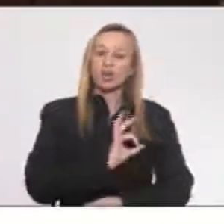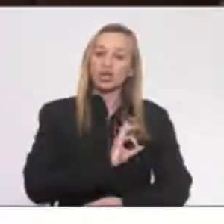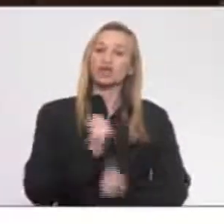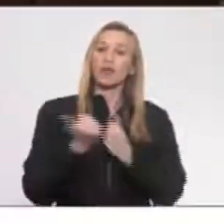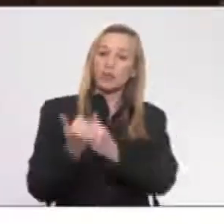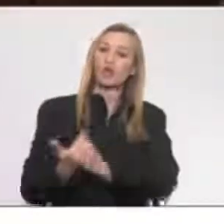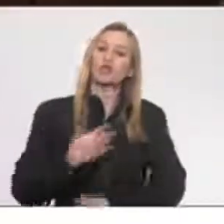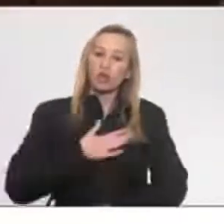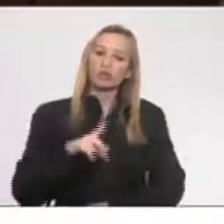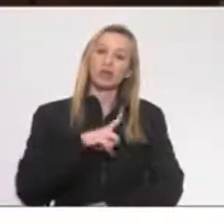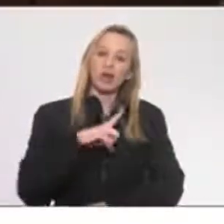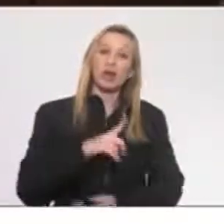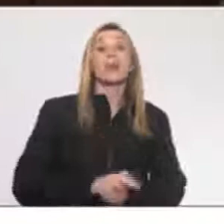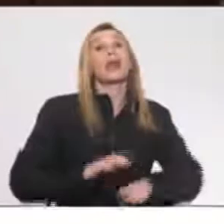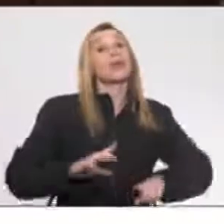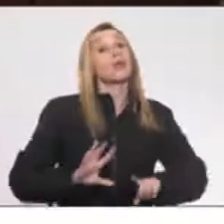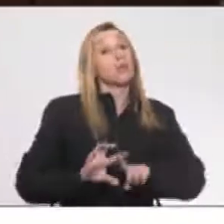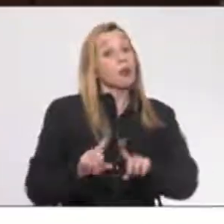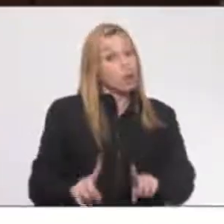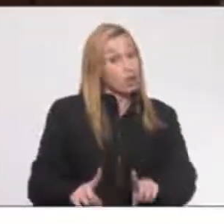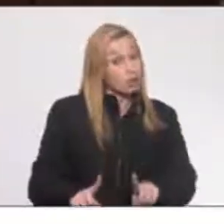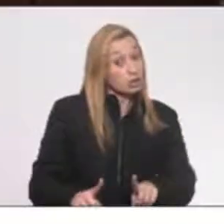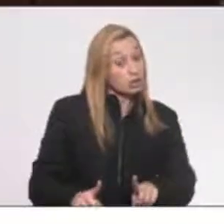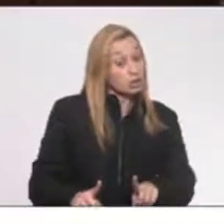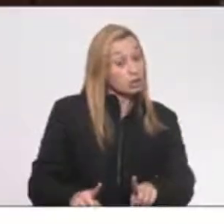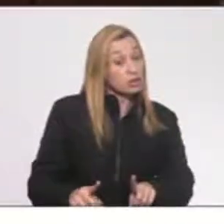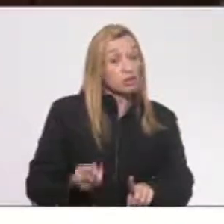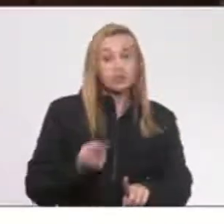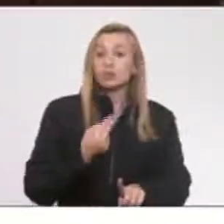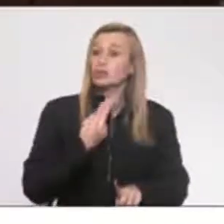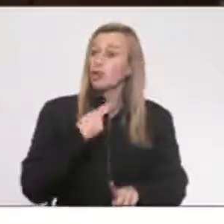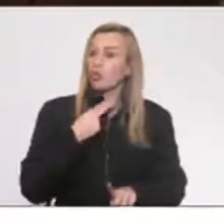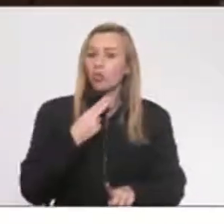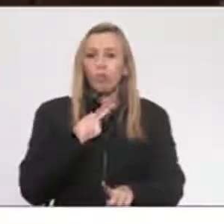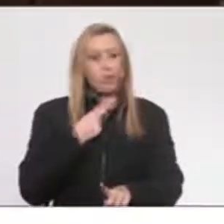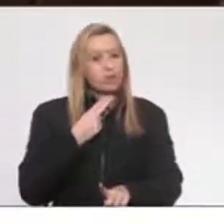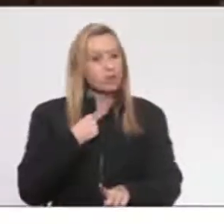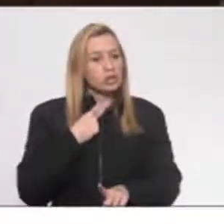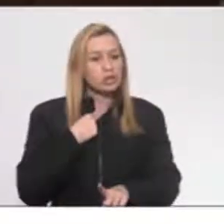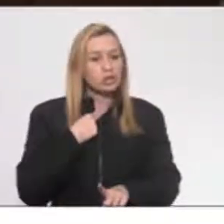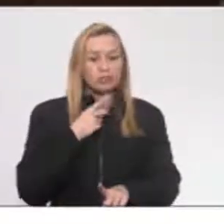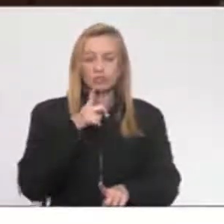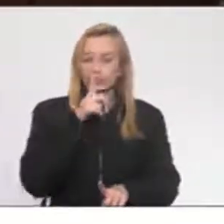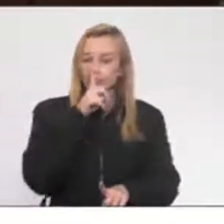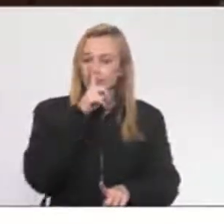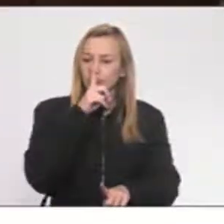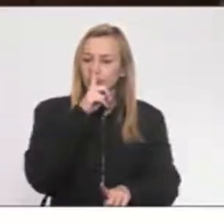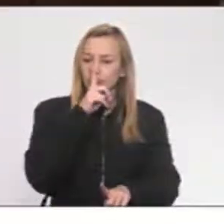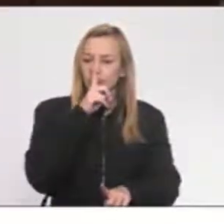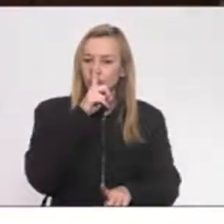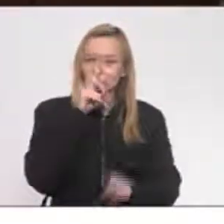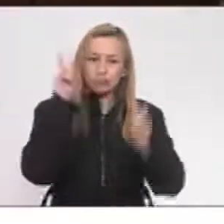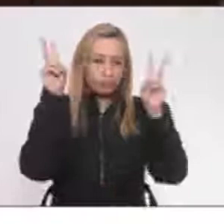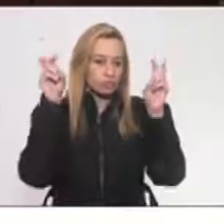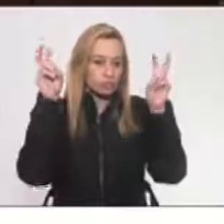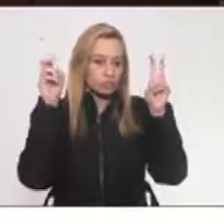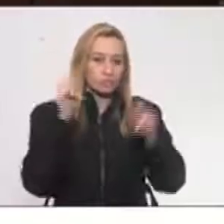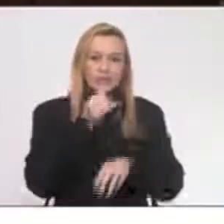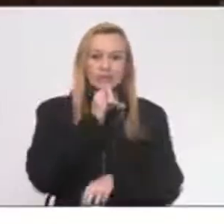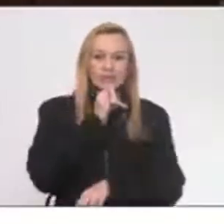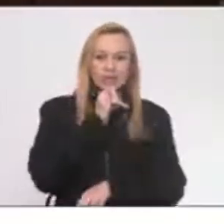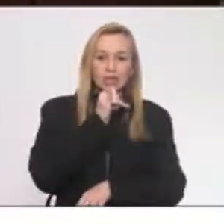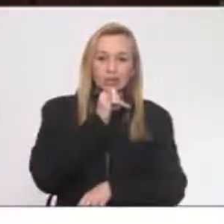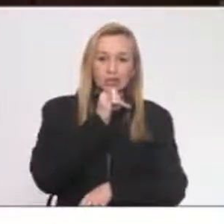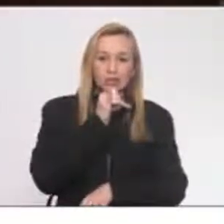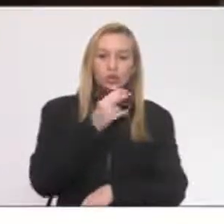apoio. No entanto, nós não podemos nos silenciarmos em relação, por exemplo,